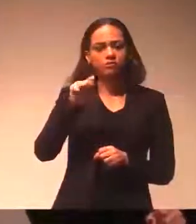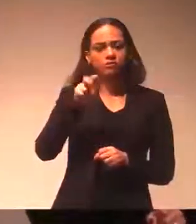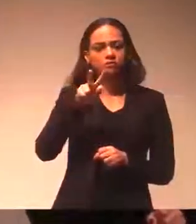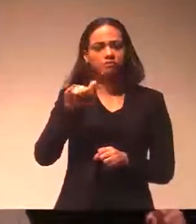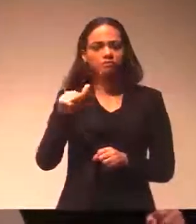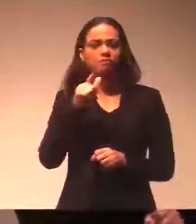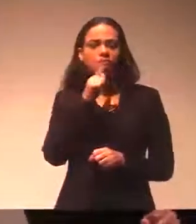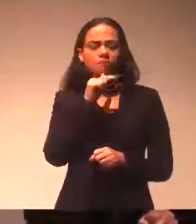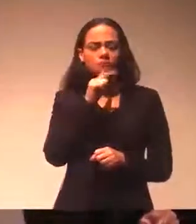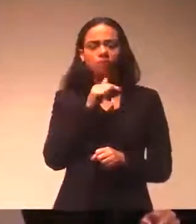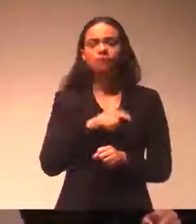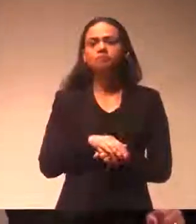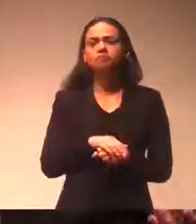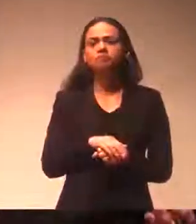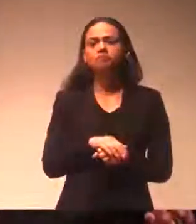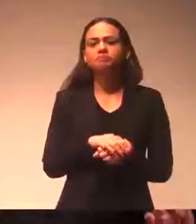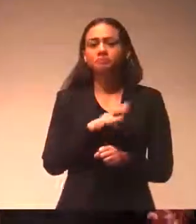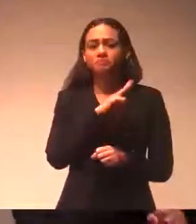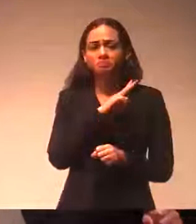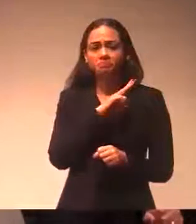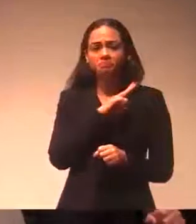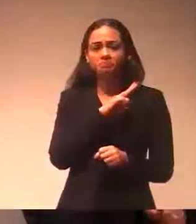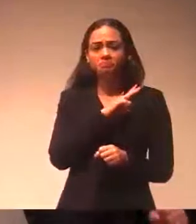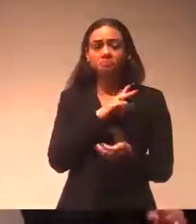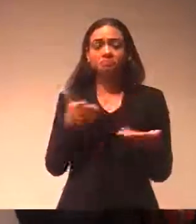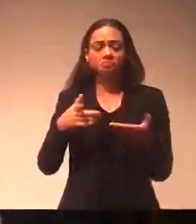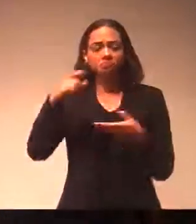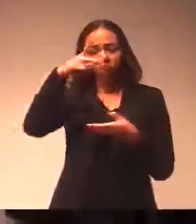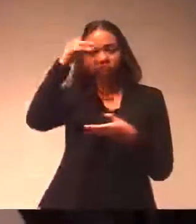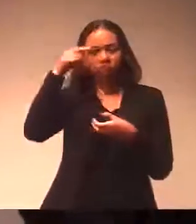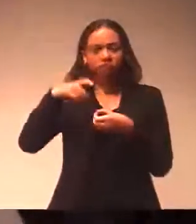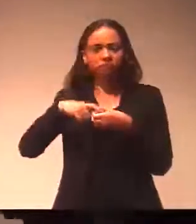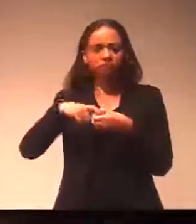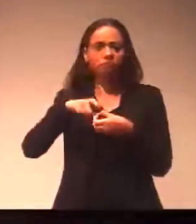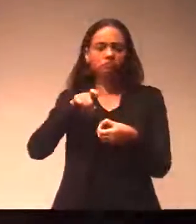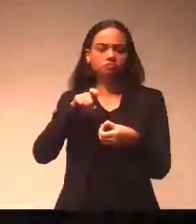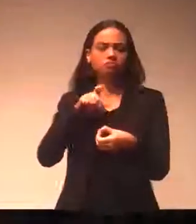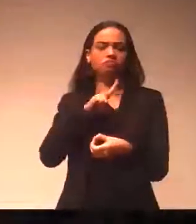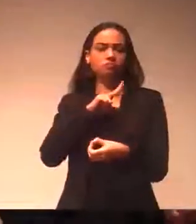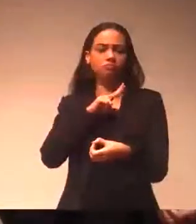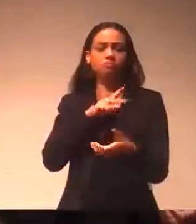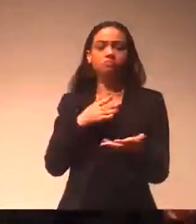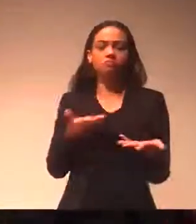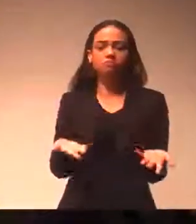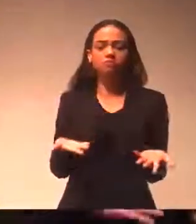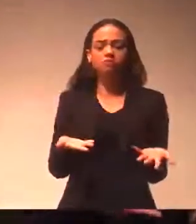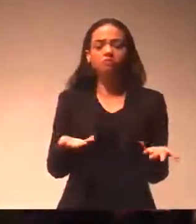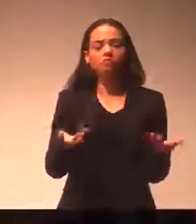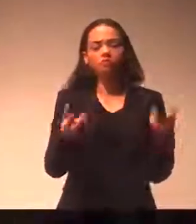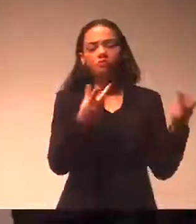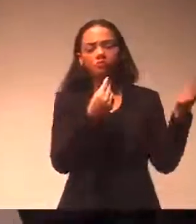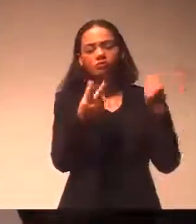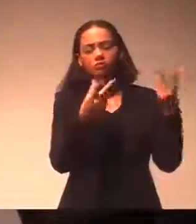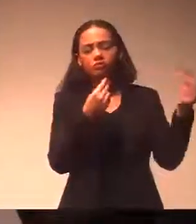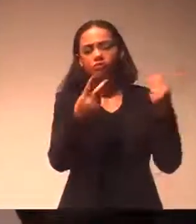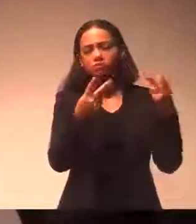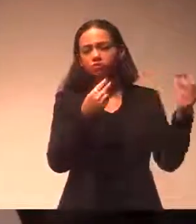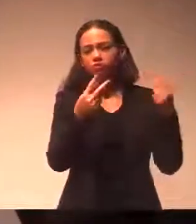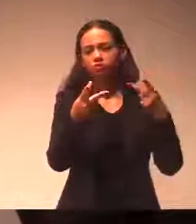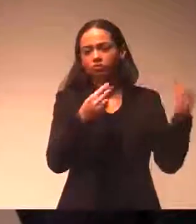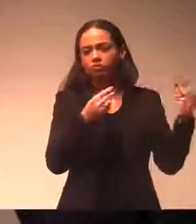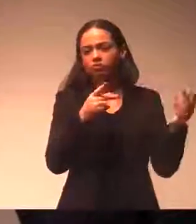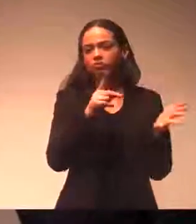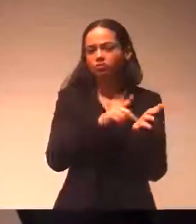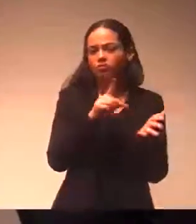várias fontes ligadas ao autogoverno, então me parece que existia mesmo uma possibilidade concreta